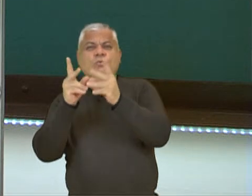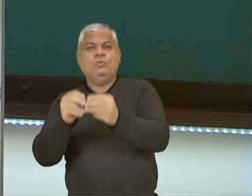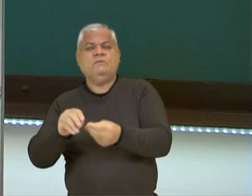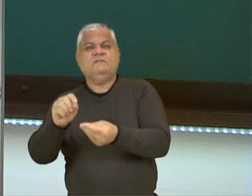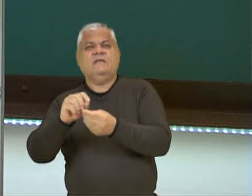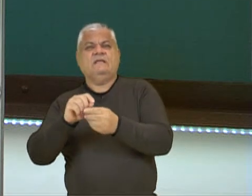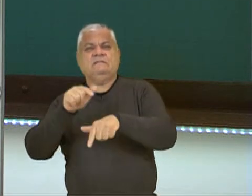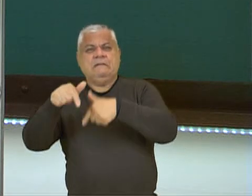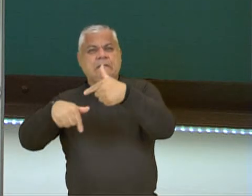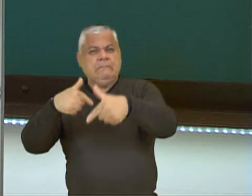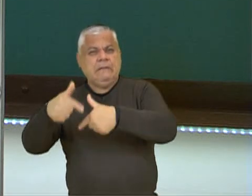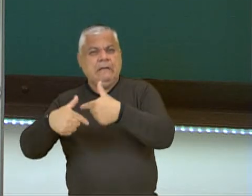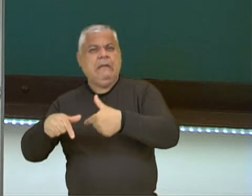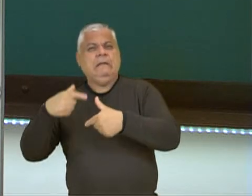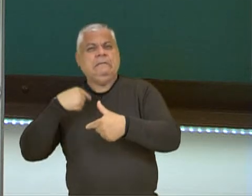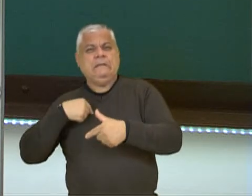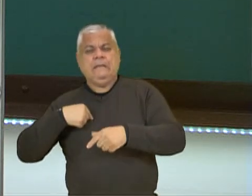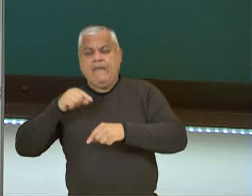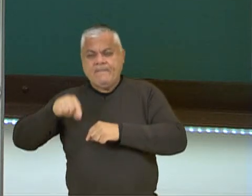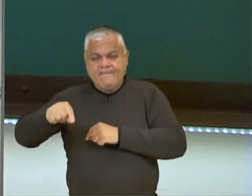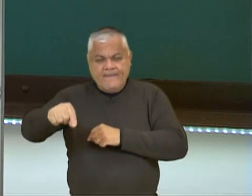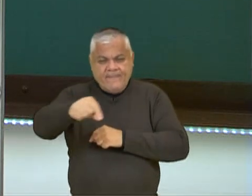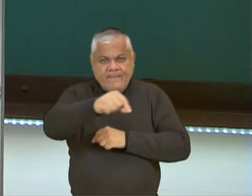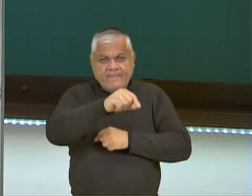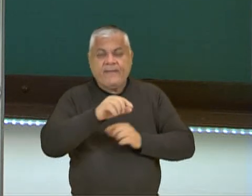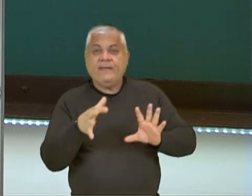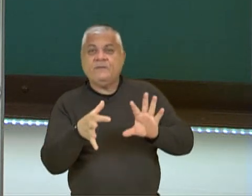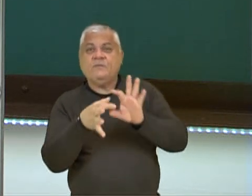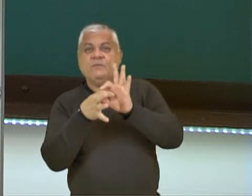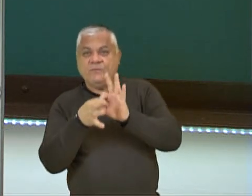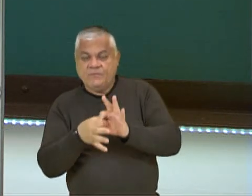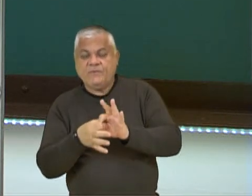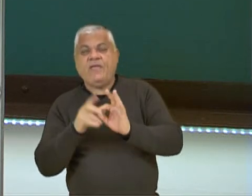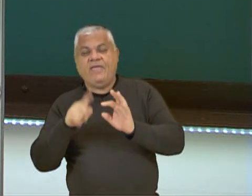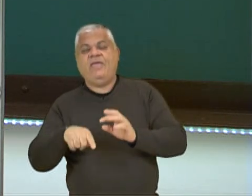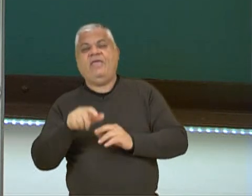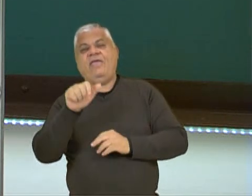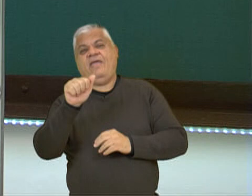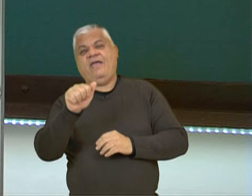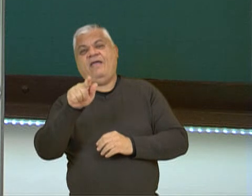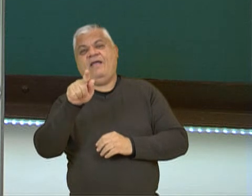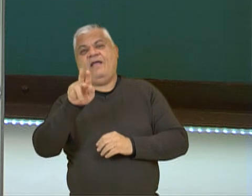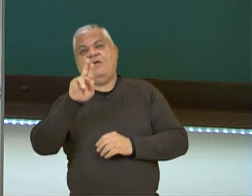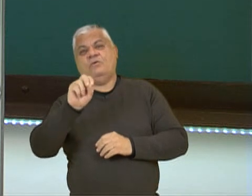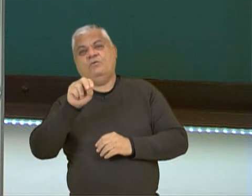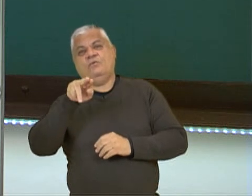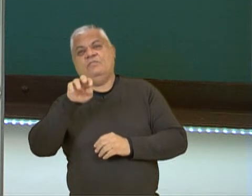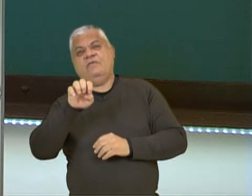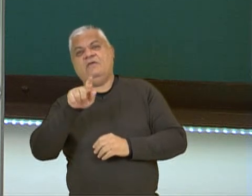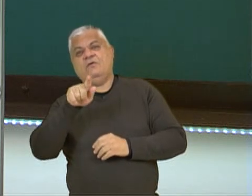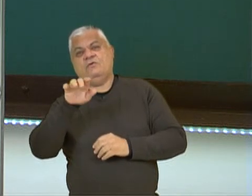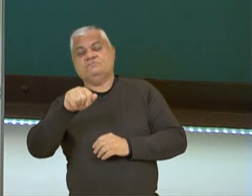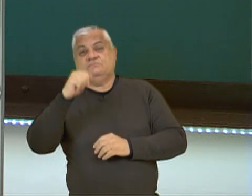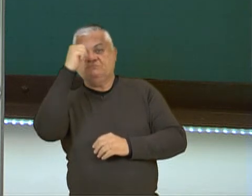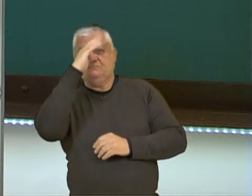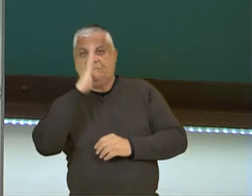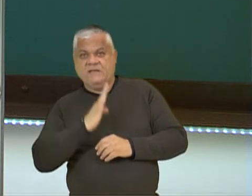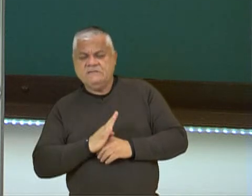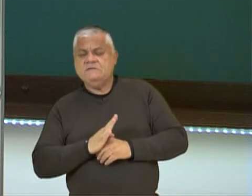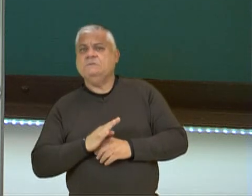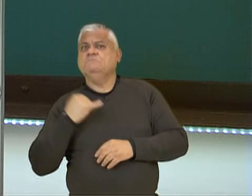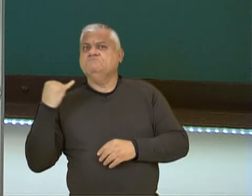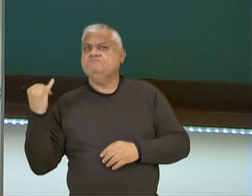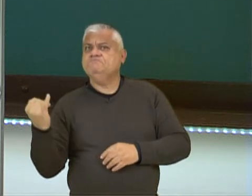atividades que envolvem a agroindústria e que estão relacionadas com o agronegócio e que no Brasil tem um